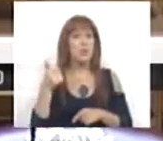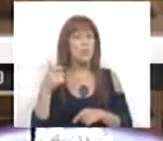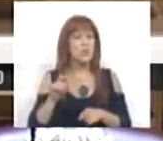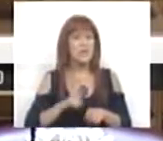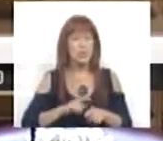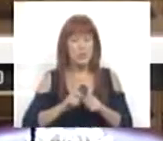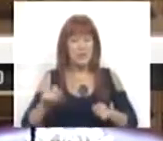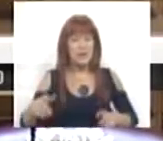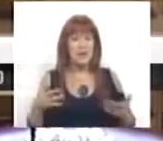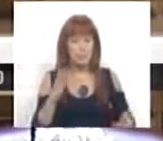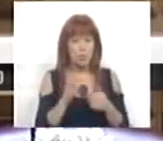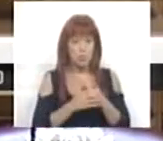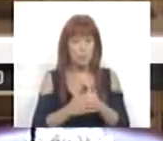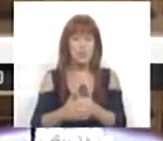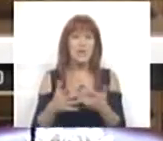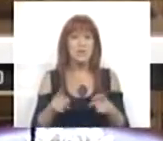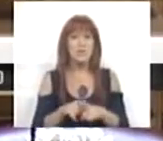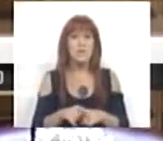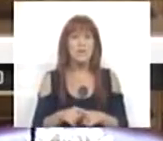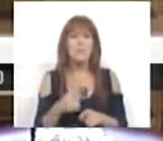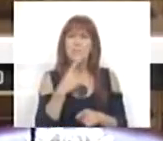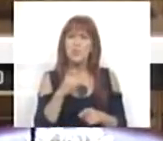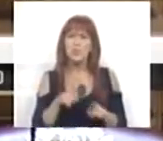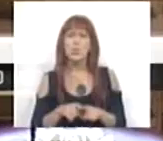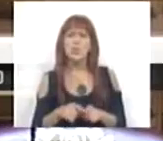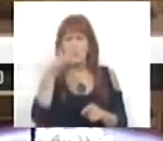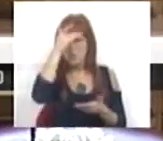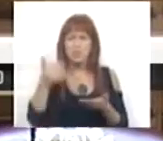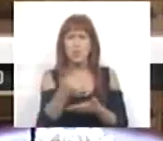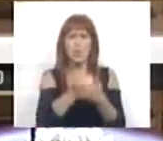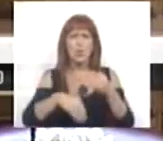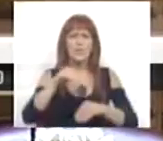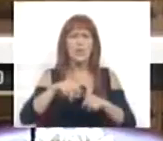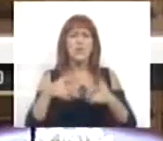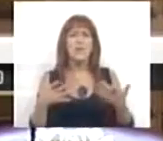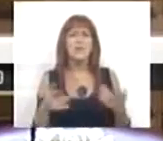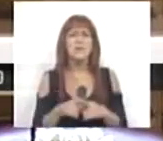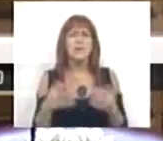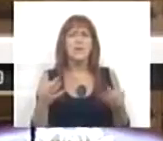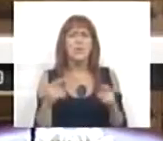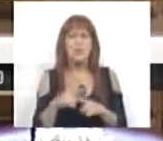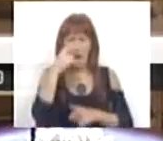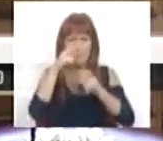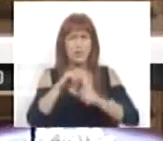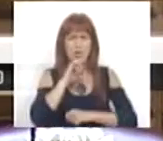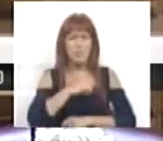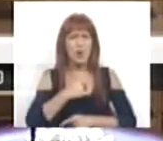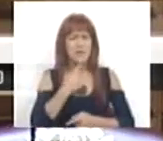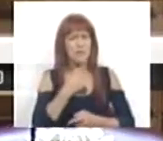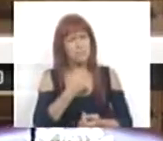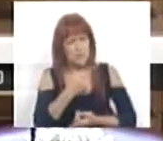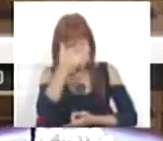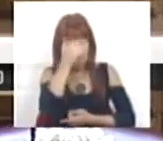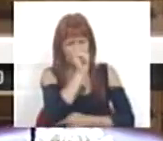Esquerda, durante esse processo, levantou a questão do referendo para que, de facto, as populações fossem